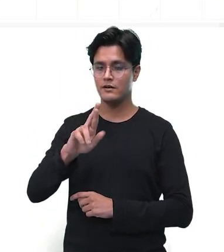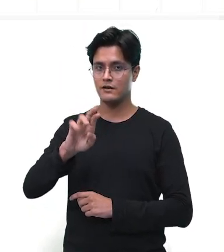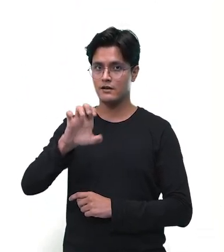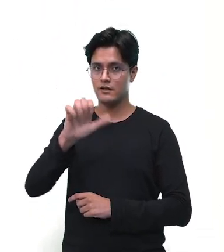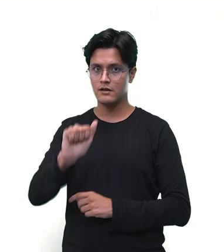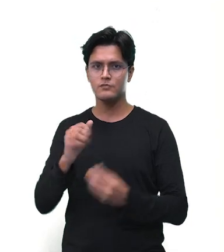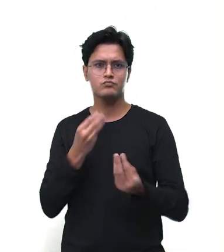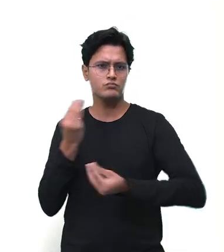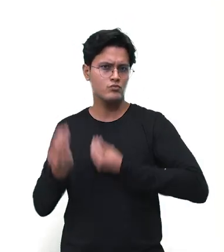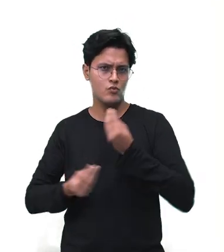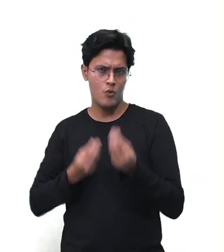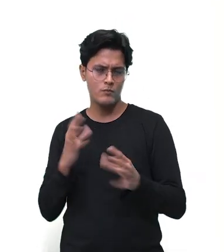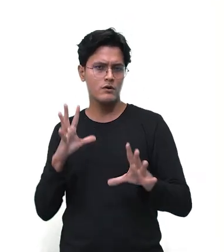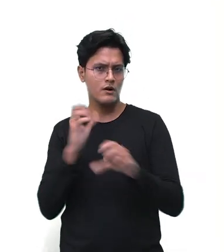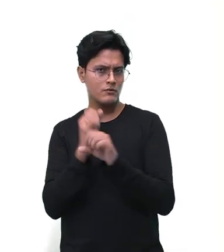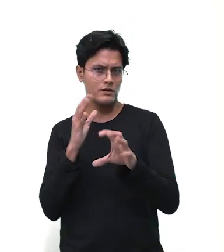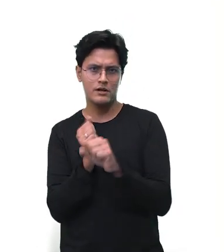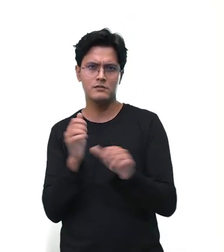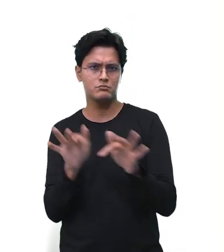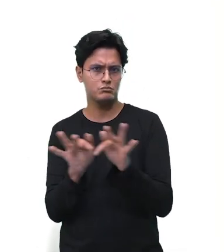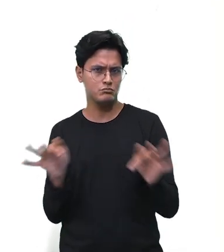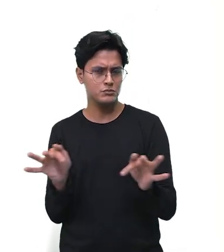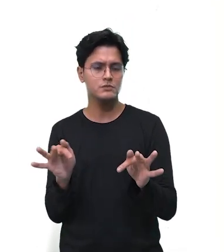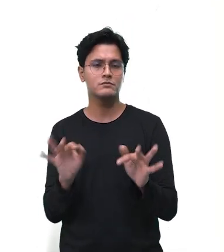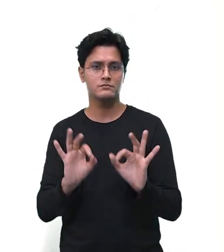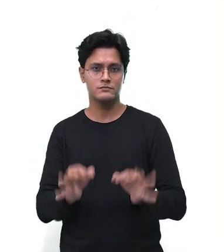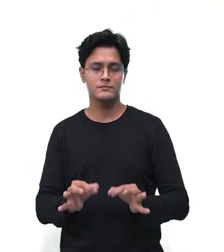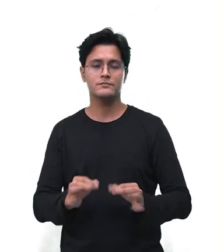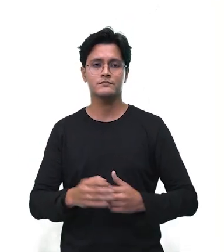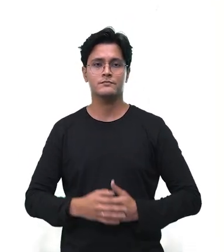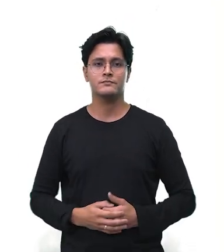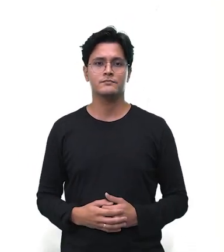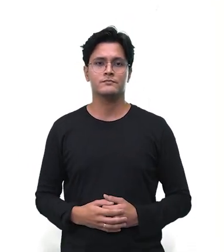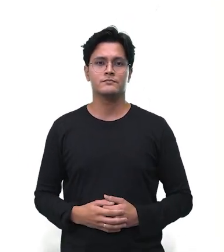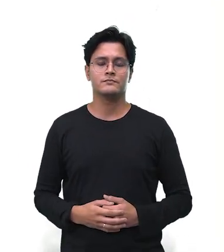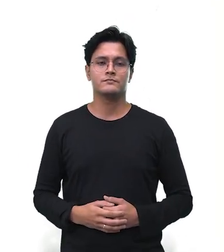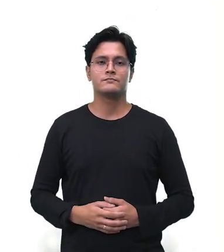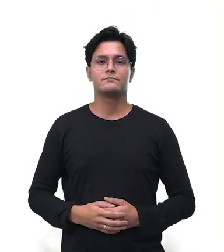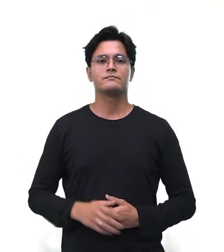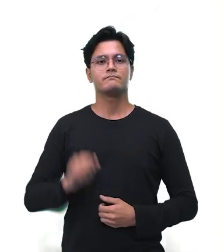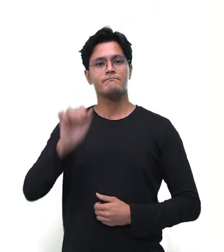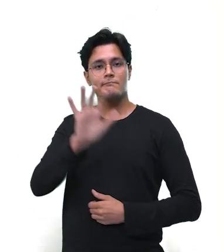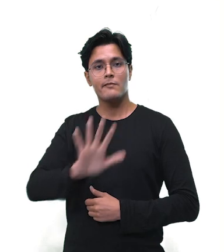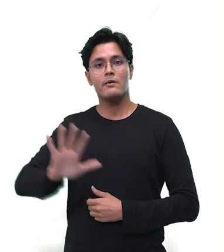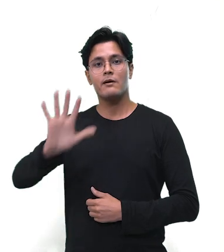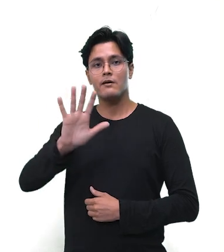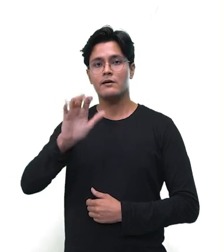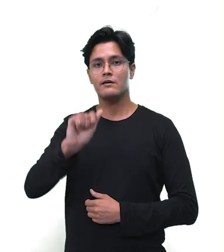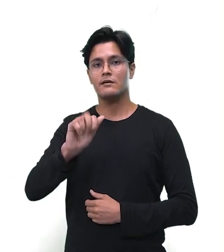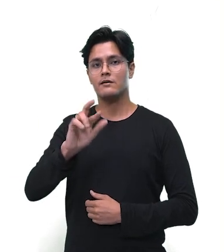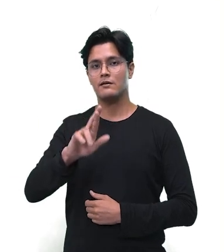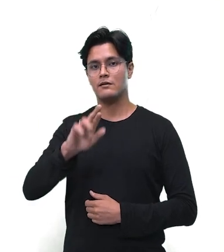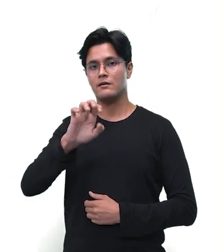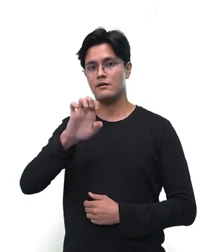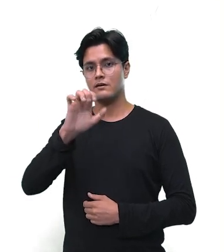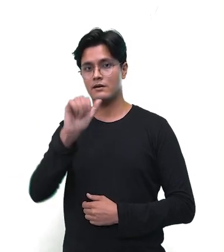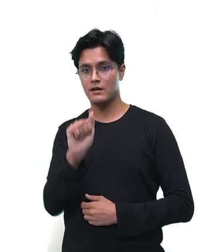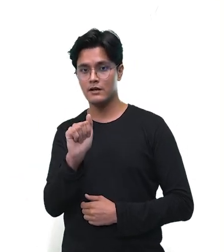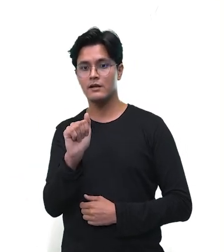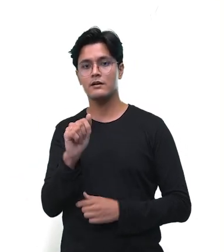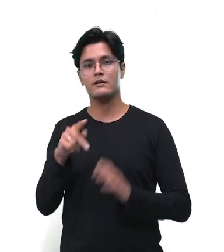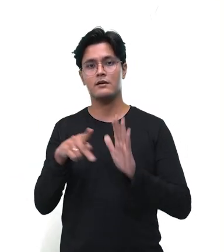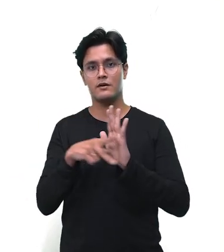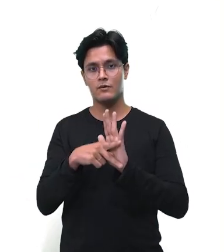esse cálculo? Muito simples, muito tranquilo. A gente vai pegar a área, que é igual